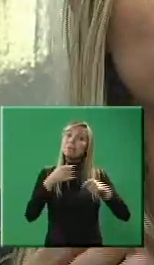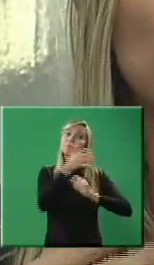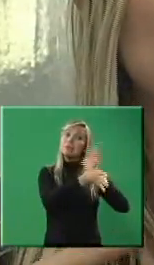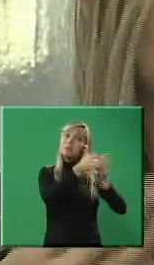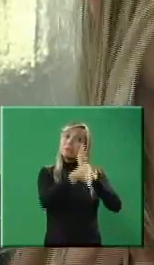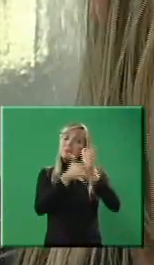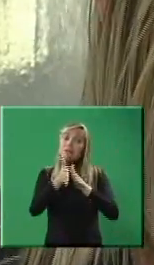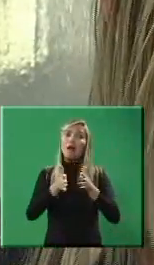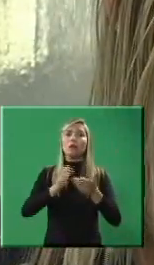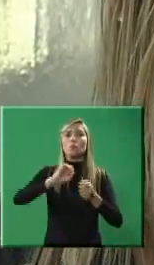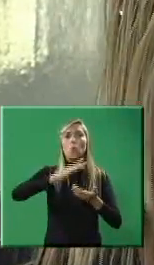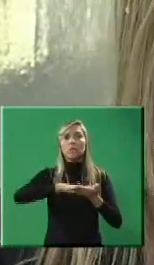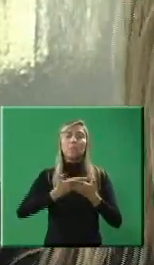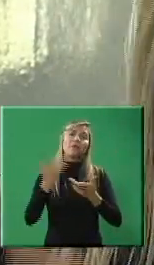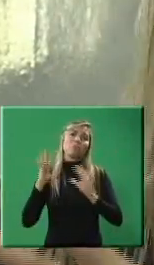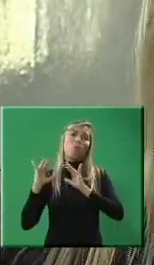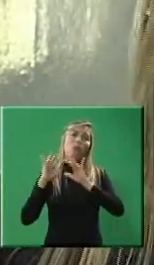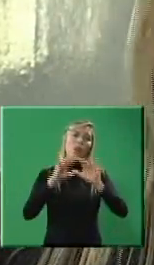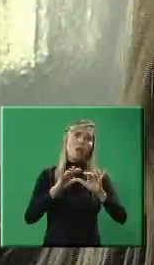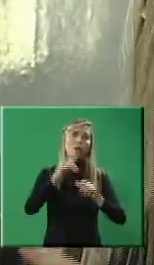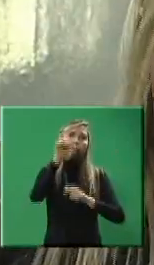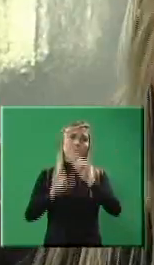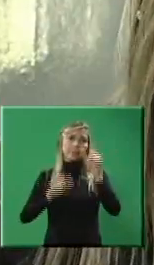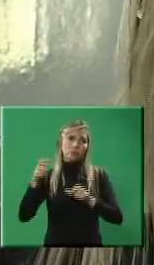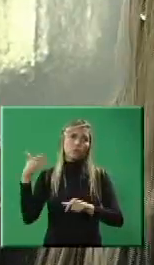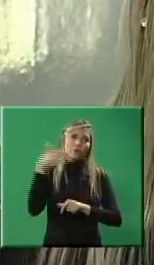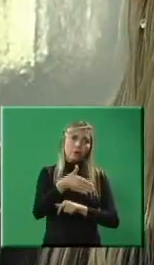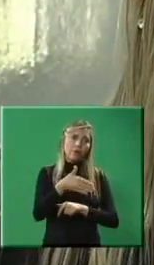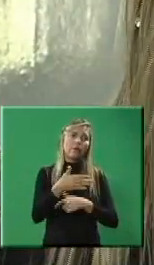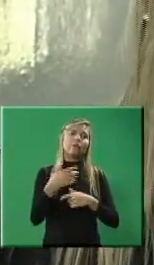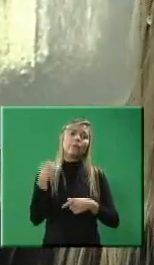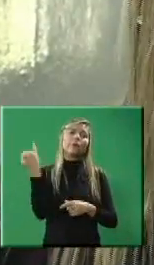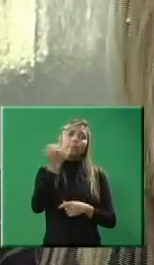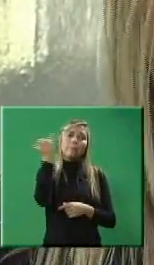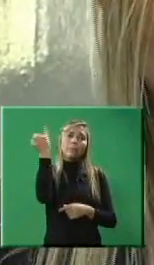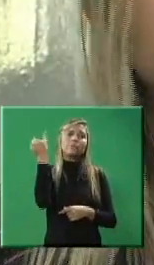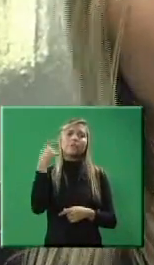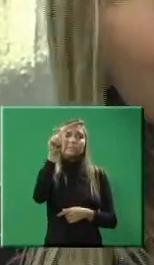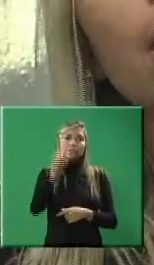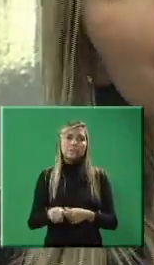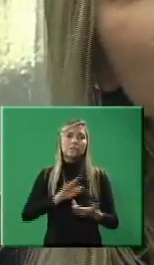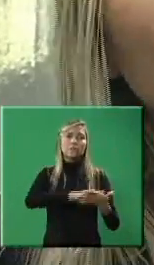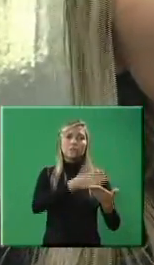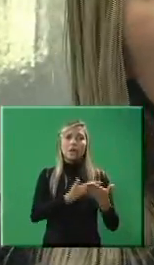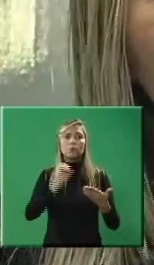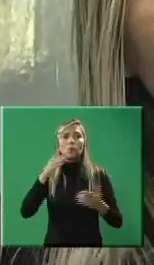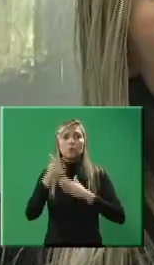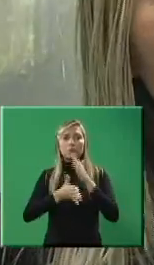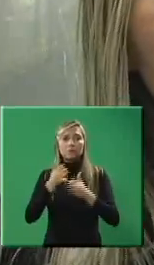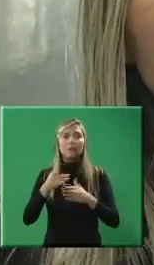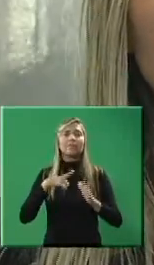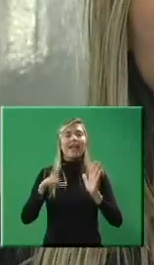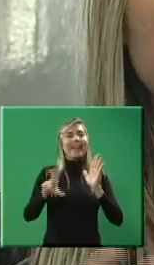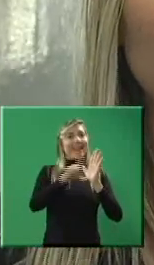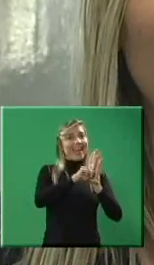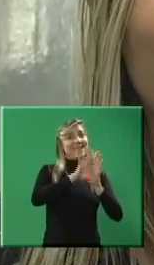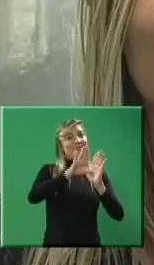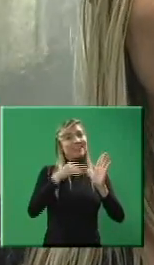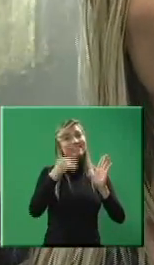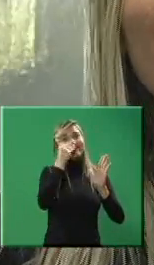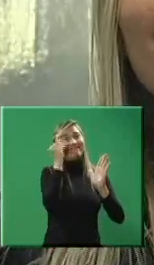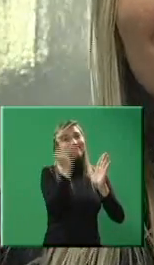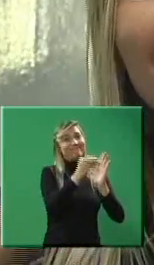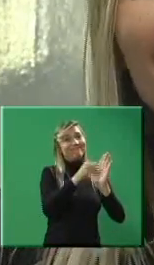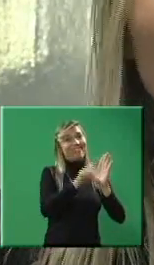lugares estratégicos de muita frequência de pessoas como cidadãos vão, então seria essencial a presença do intérprete. Já existem